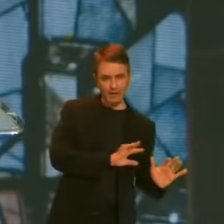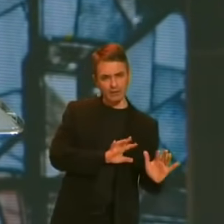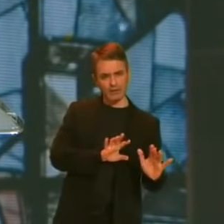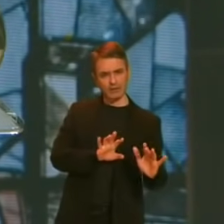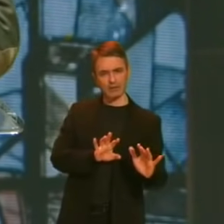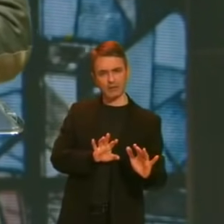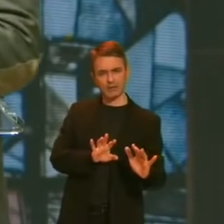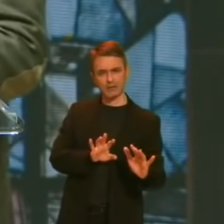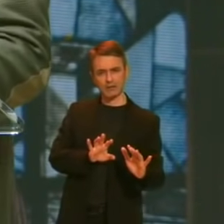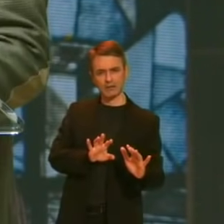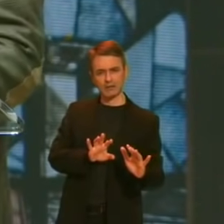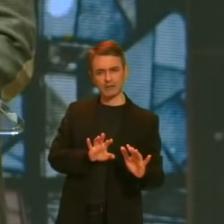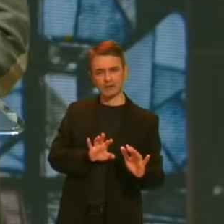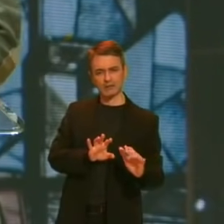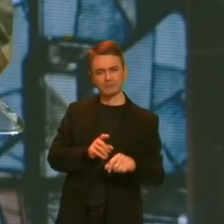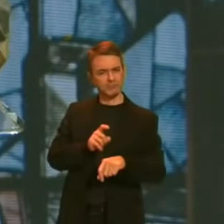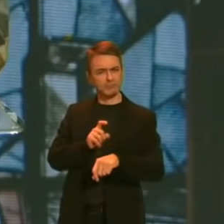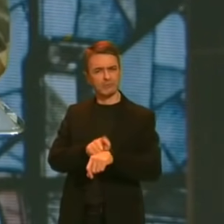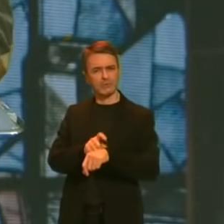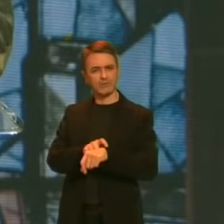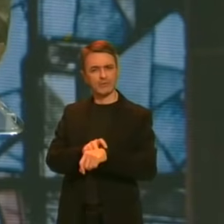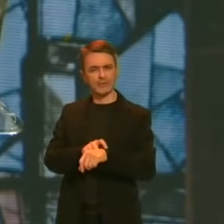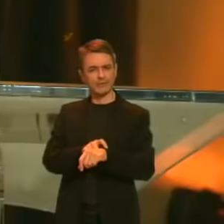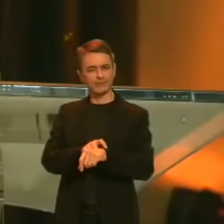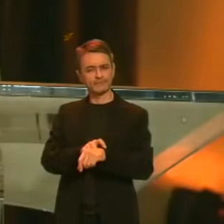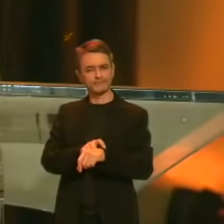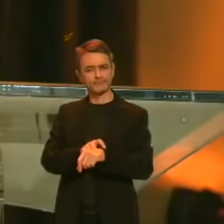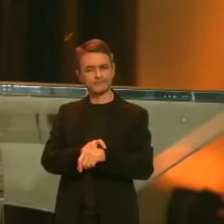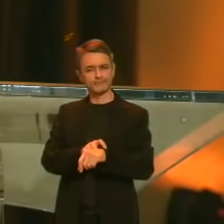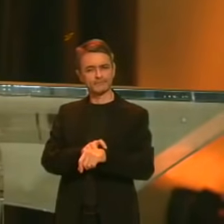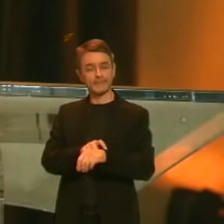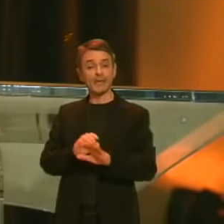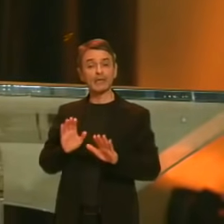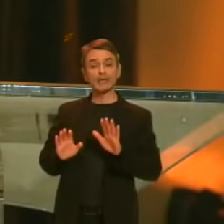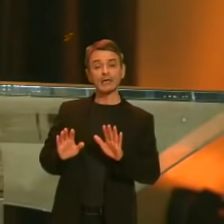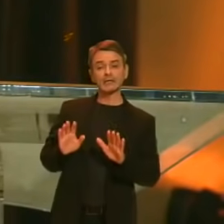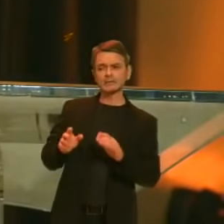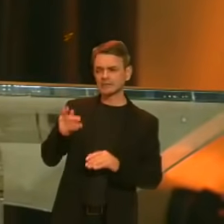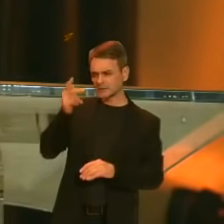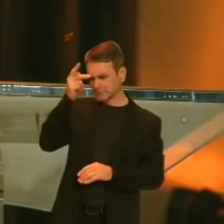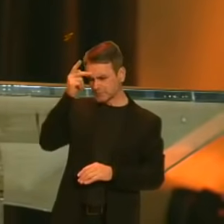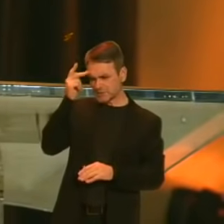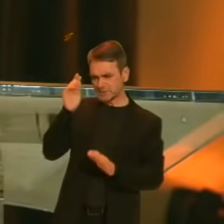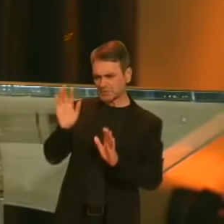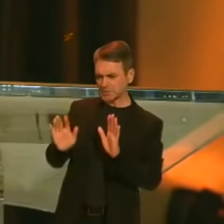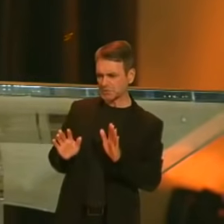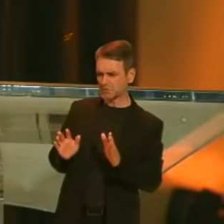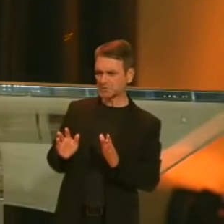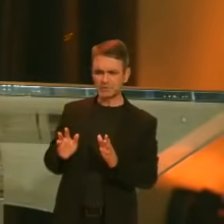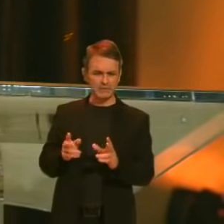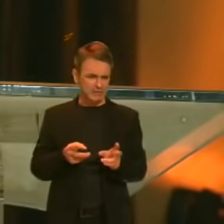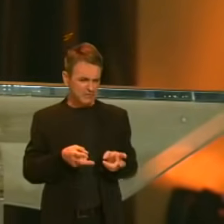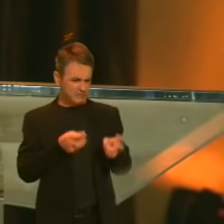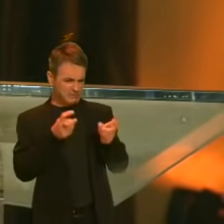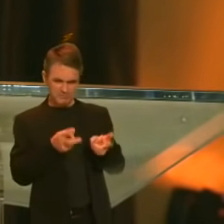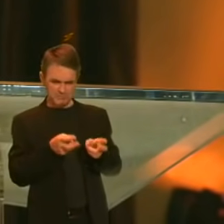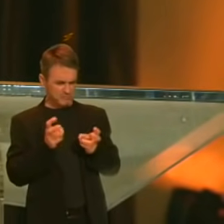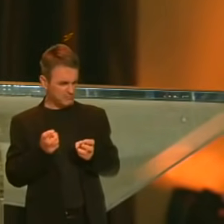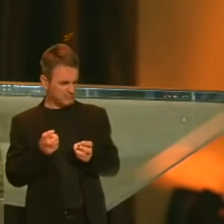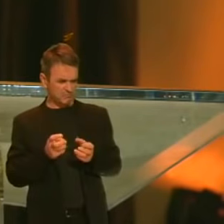entram num momento em que as pessoas não são capazes de